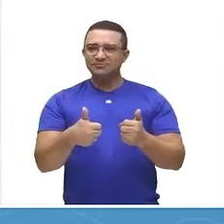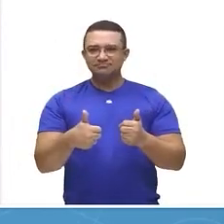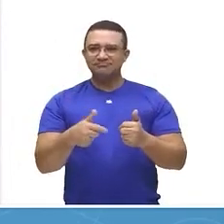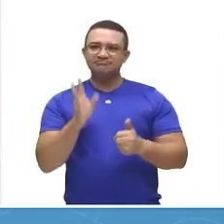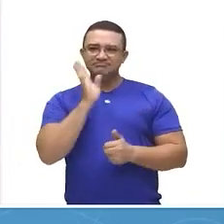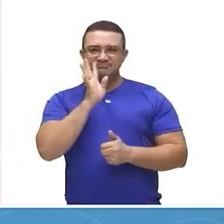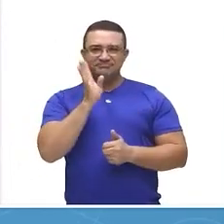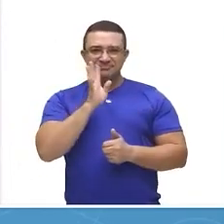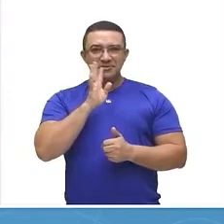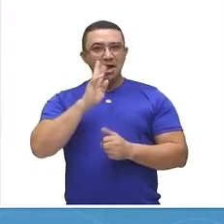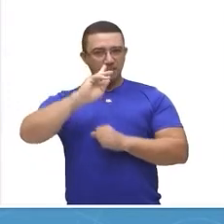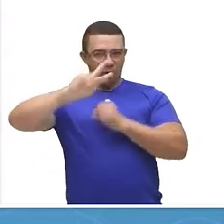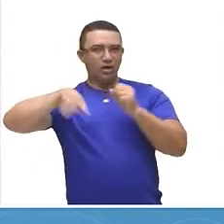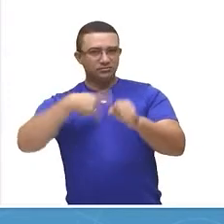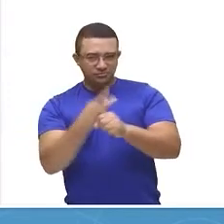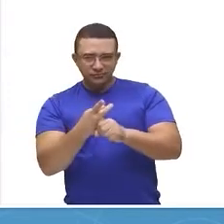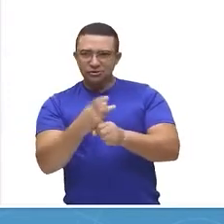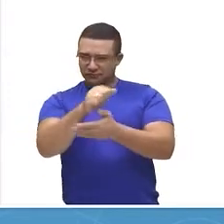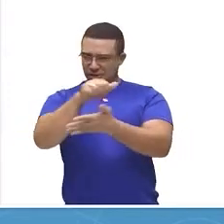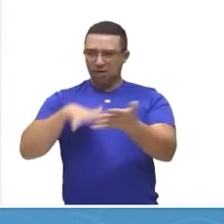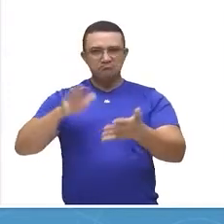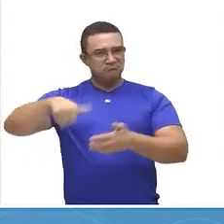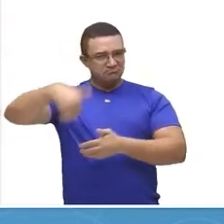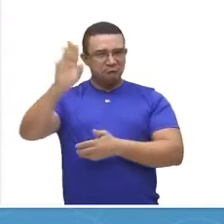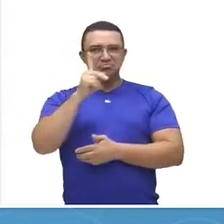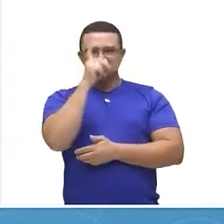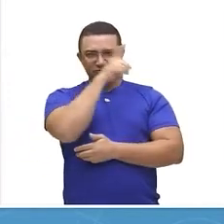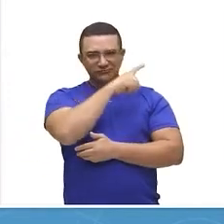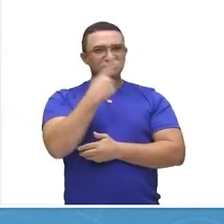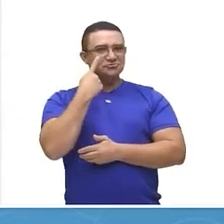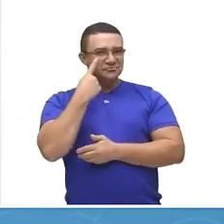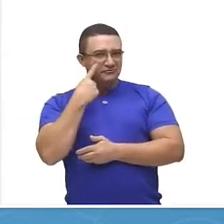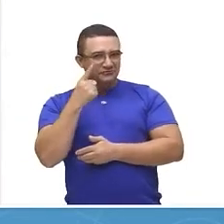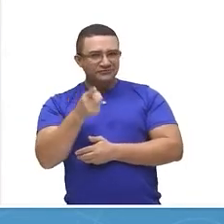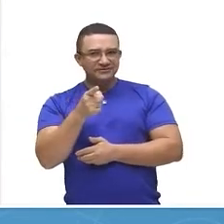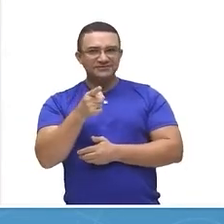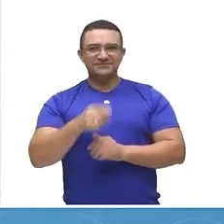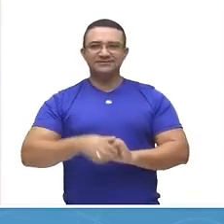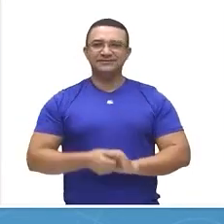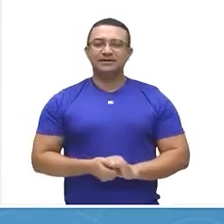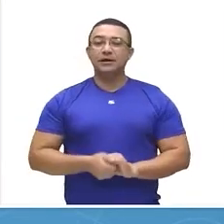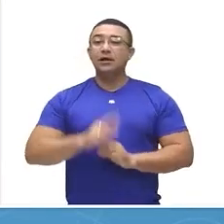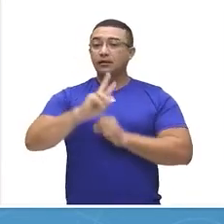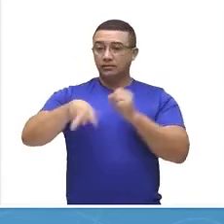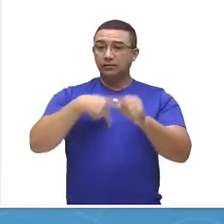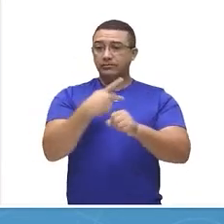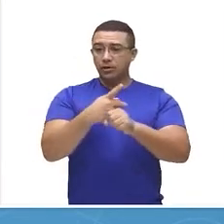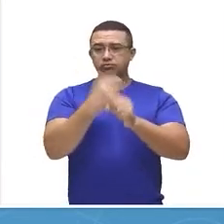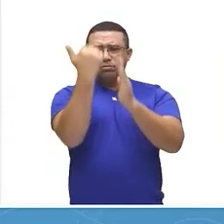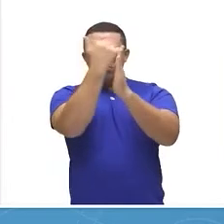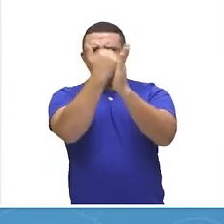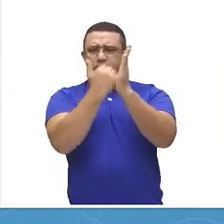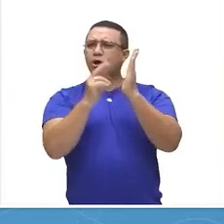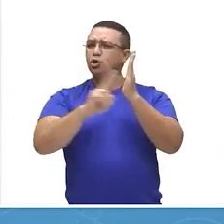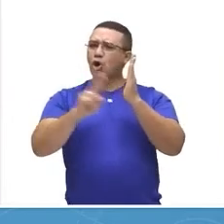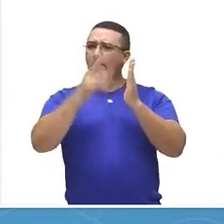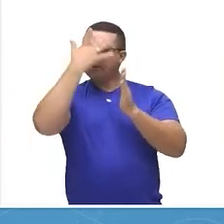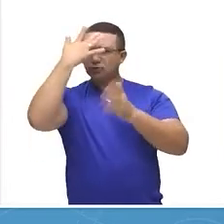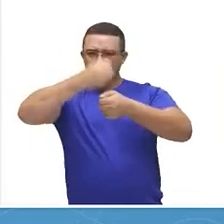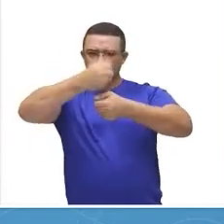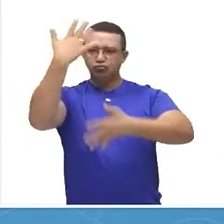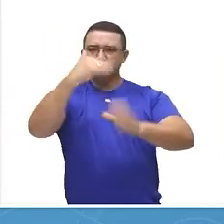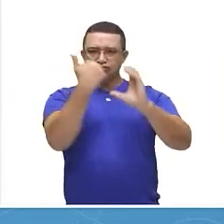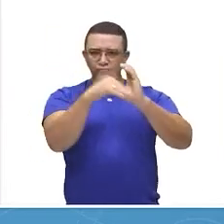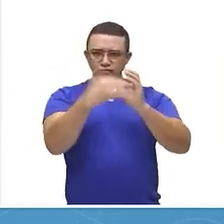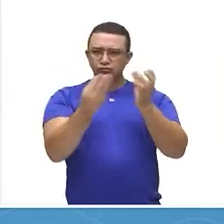atividades mais difíceis, tá? Vamos lá então ver a nossa questão 3. Depois eu falo alguns nomes aqui dos nossos alunos que interagiram no chat colocando as